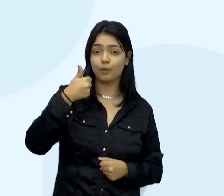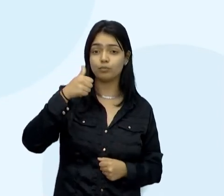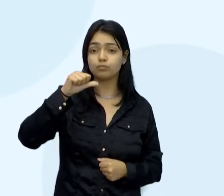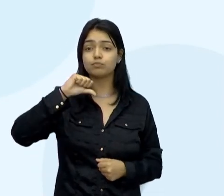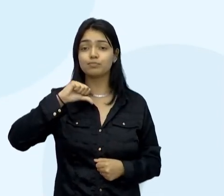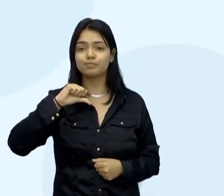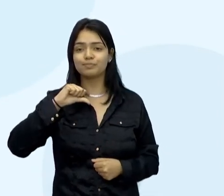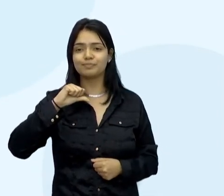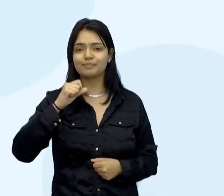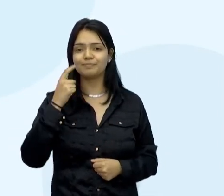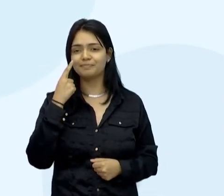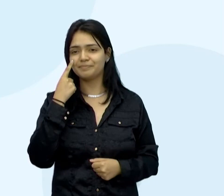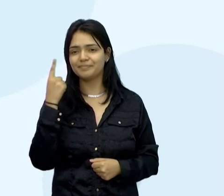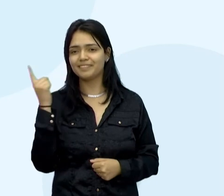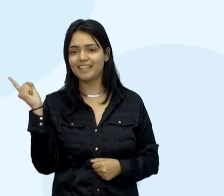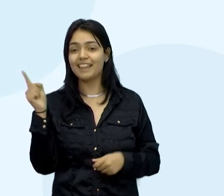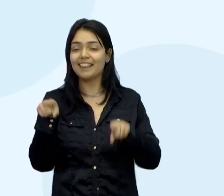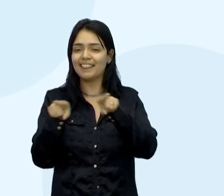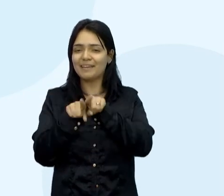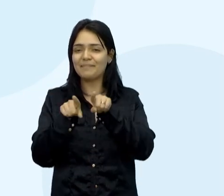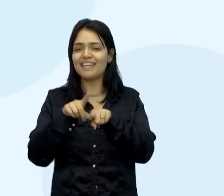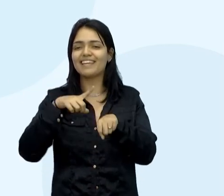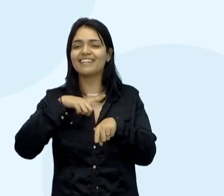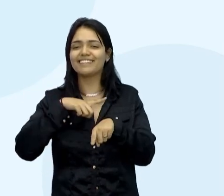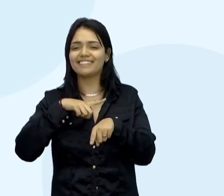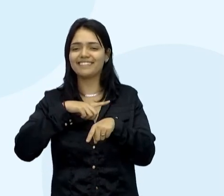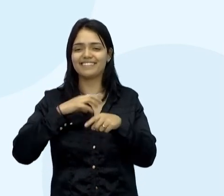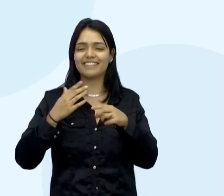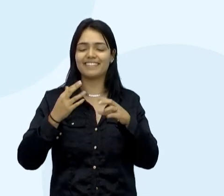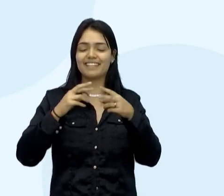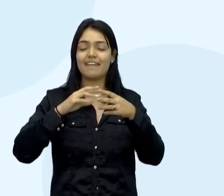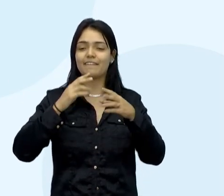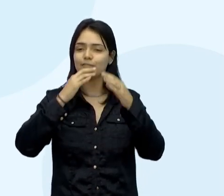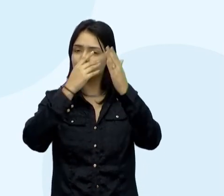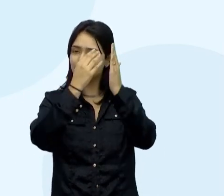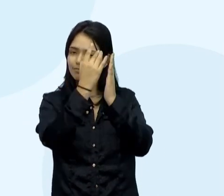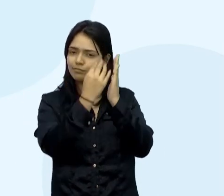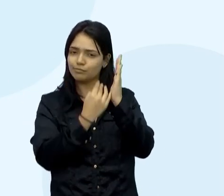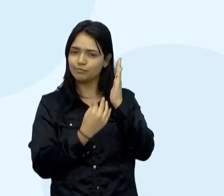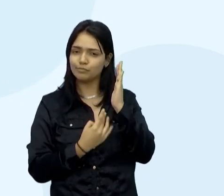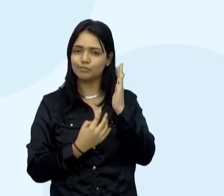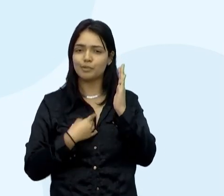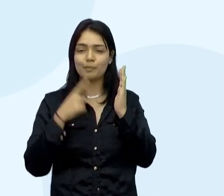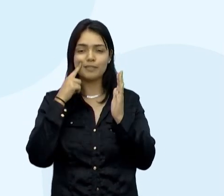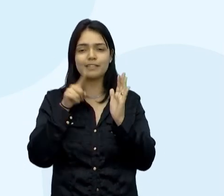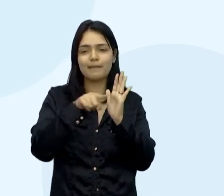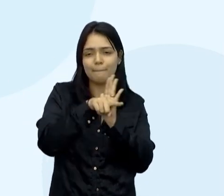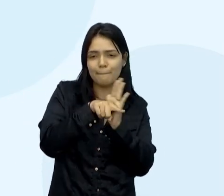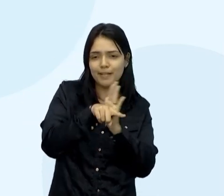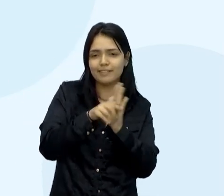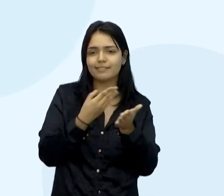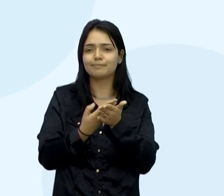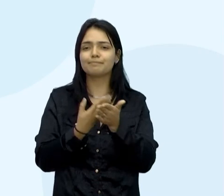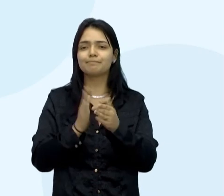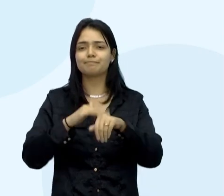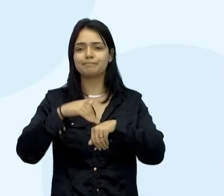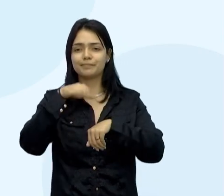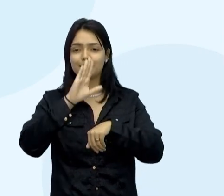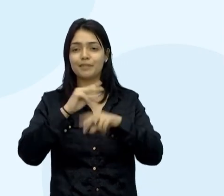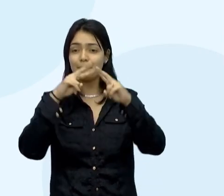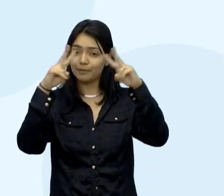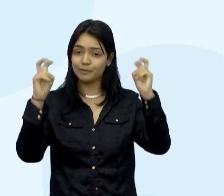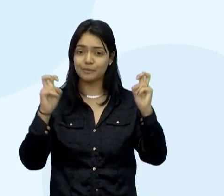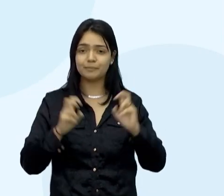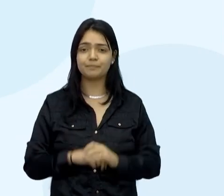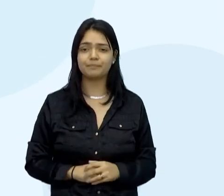tem aí textos, vídeos e sugestões de materiais para vocês se aprofundarem mais em relação a esse tema. Vou